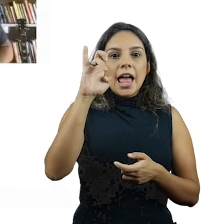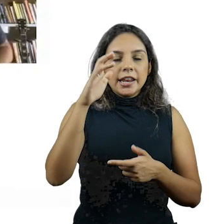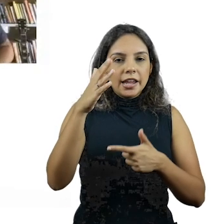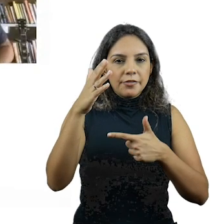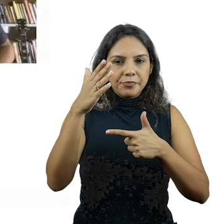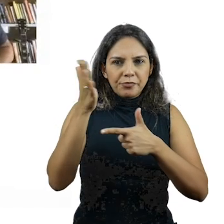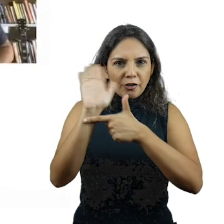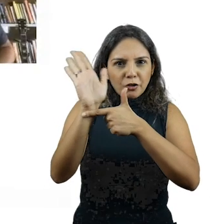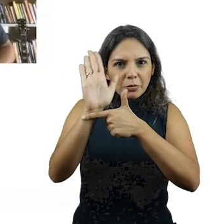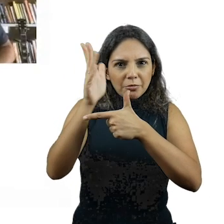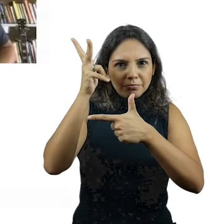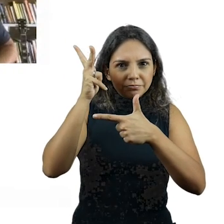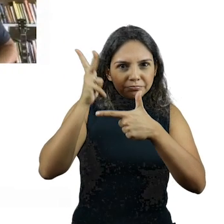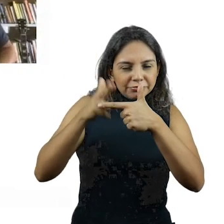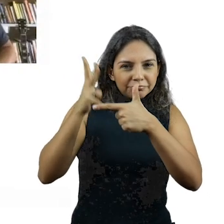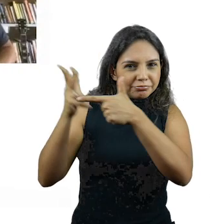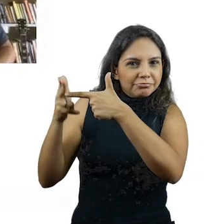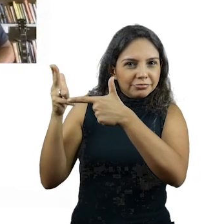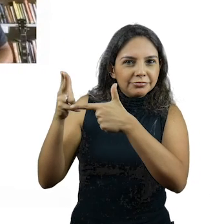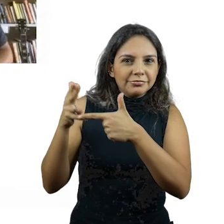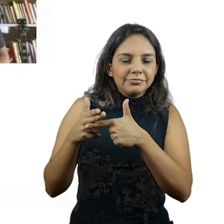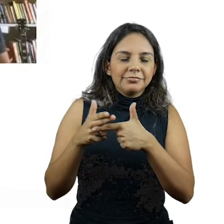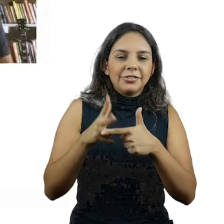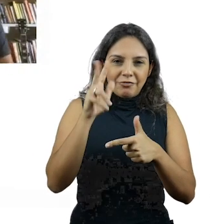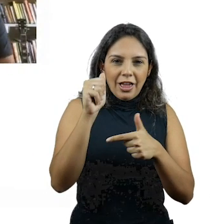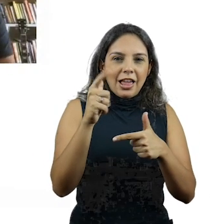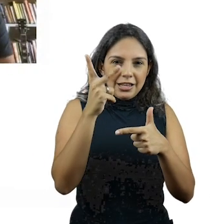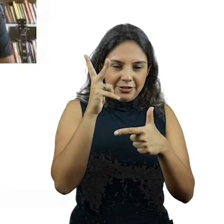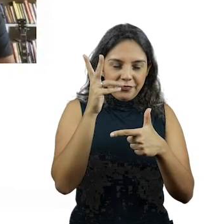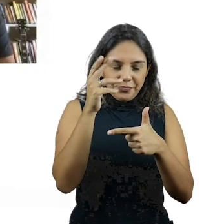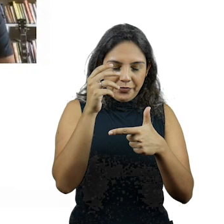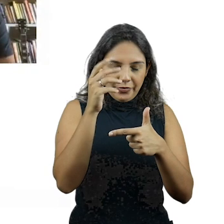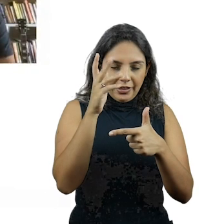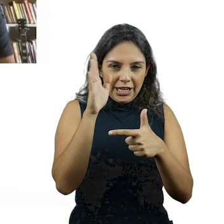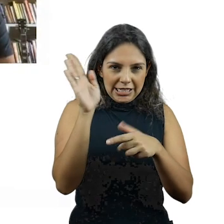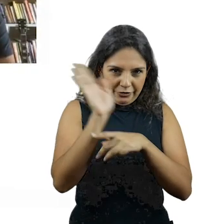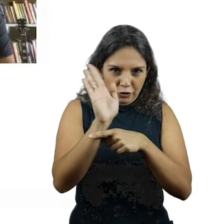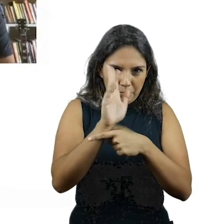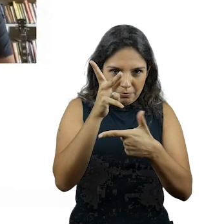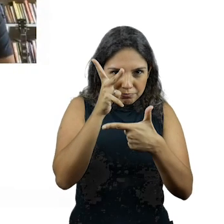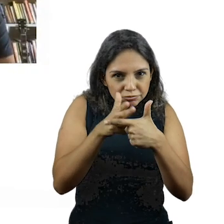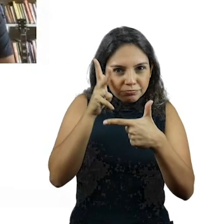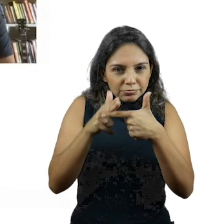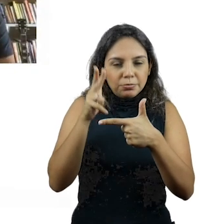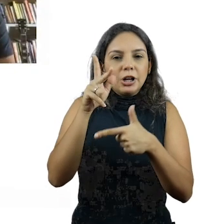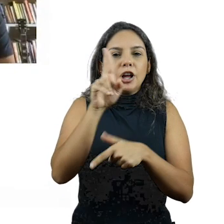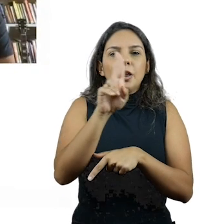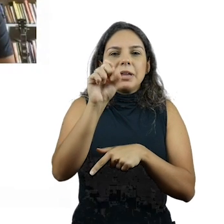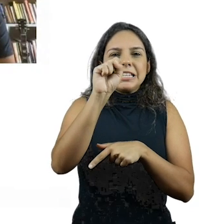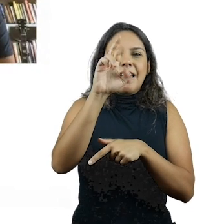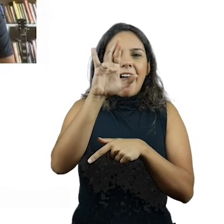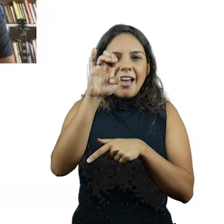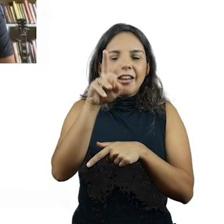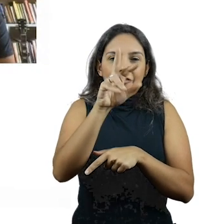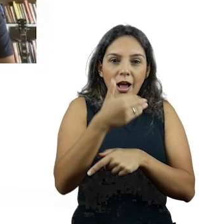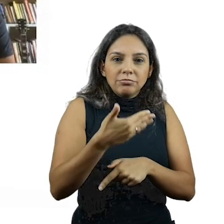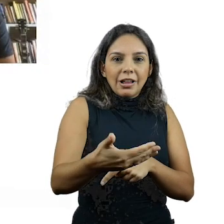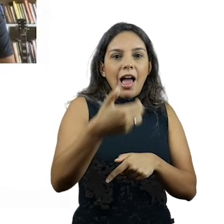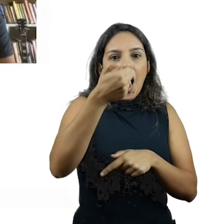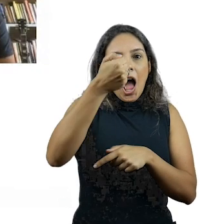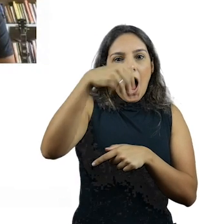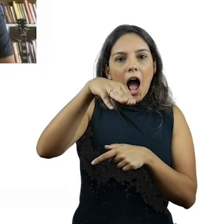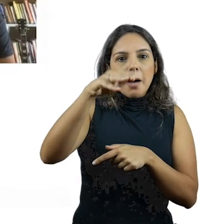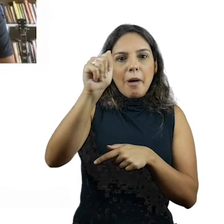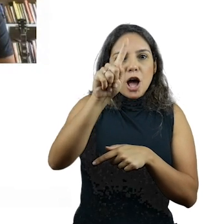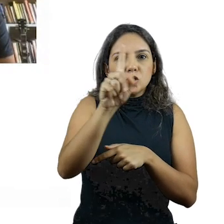filmada pela Conspiração com a Amazon, que deve ser lançada assim que a gente consiga voltar a alguma